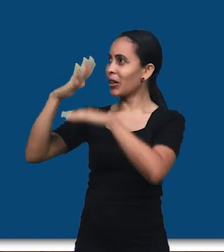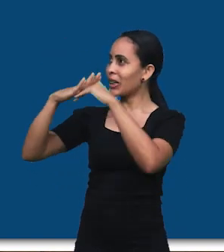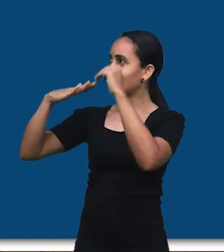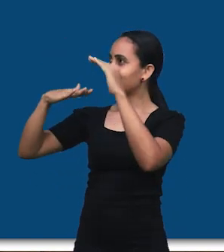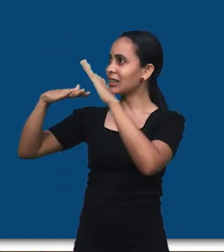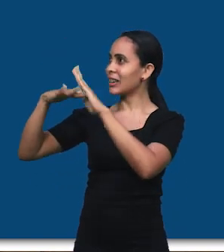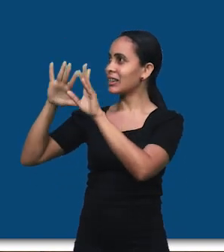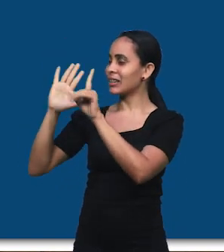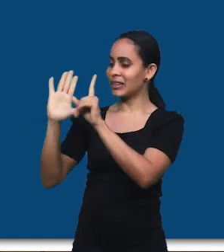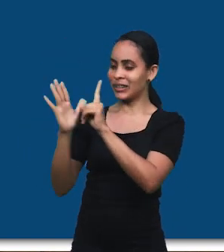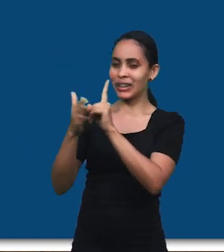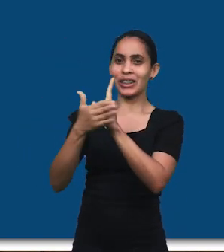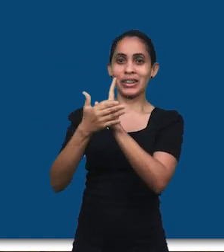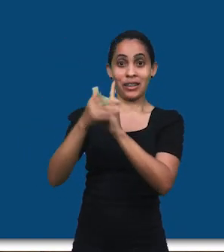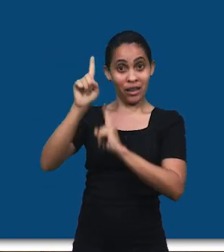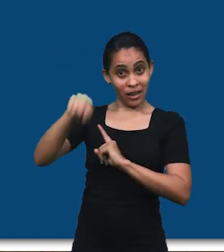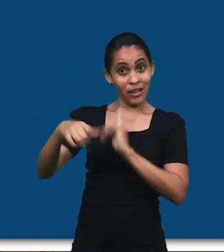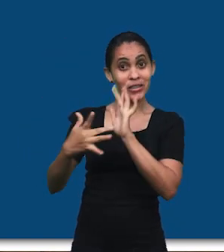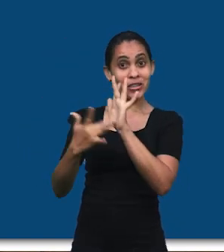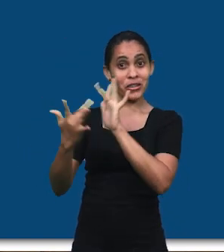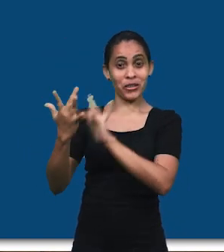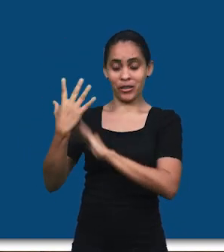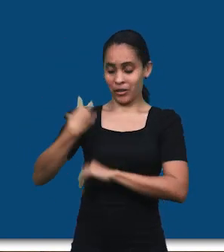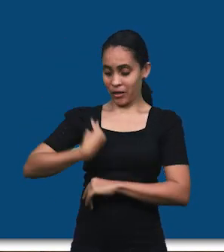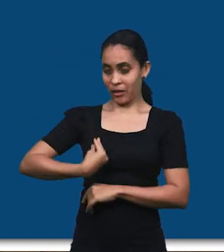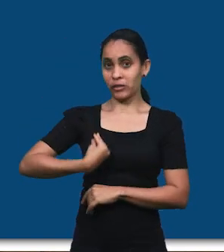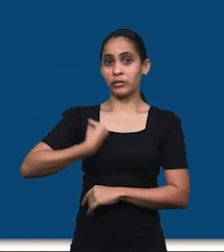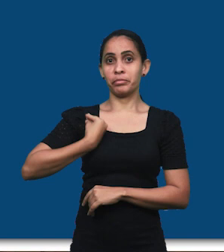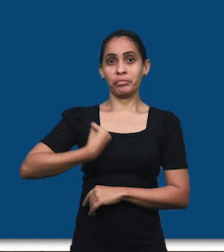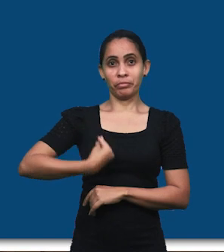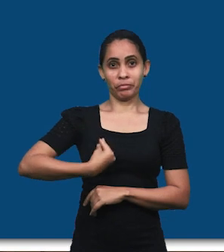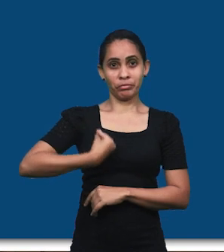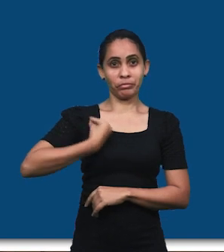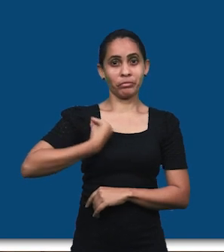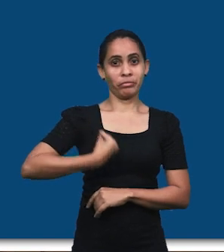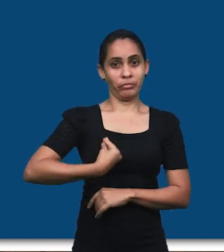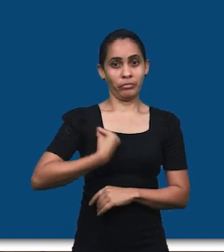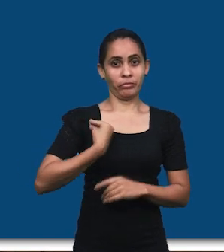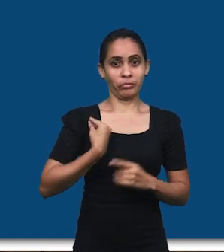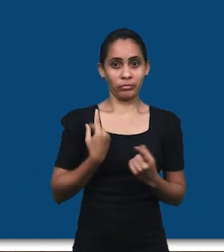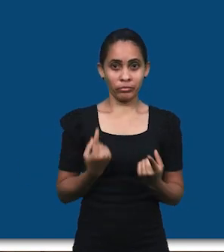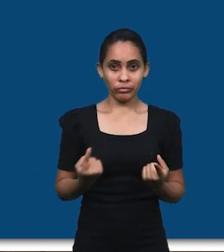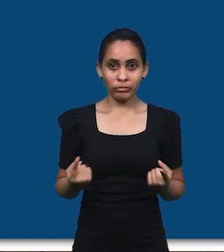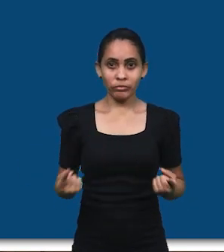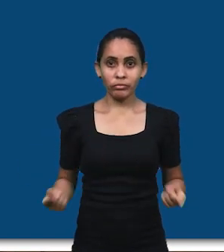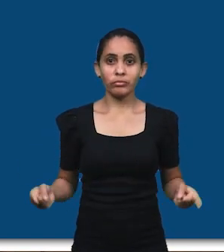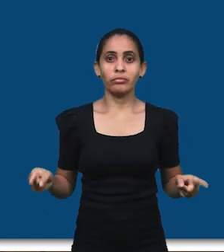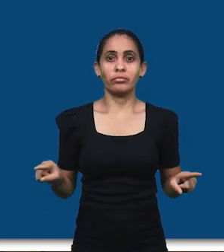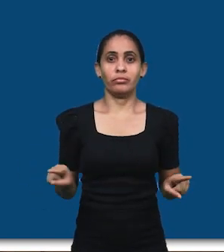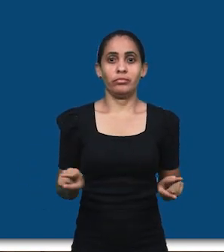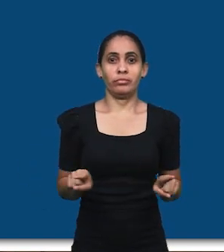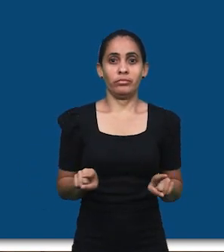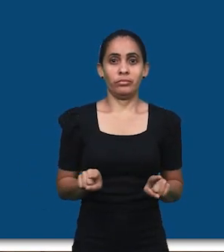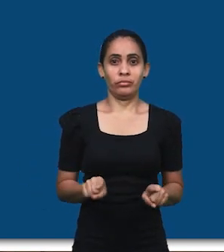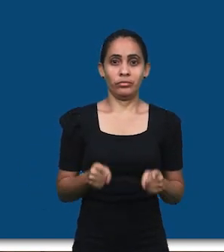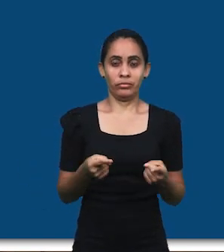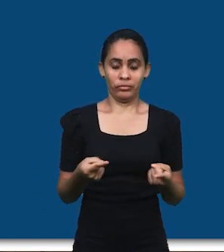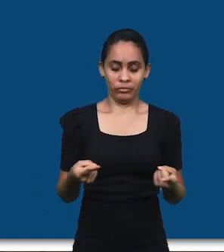está nas mãos do meu Jesus, que vivo está.